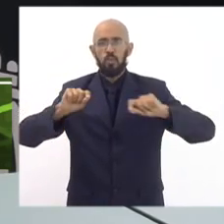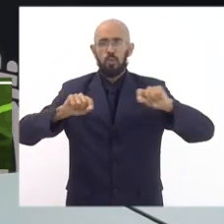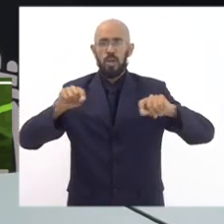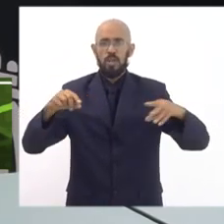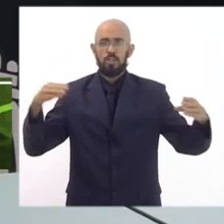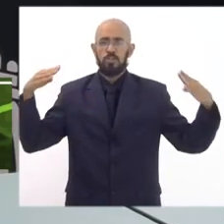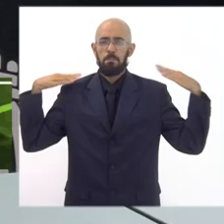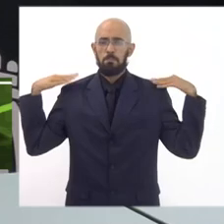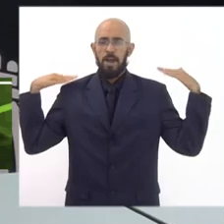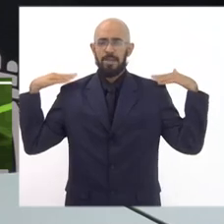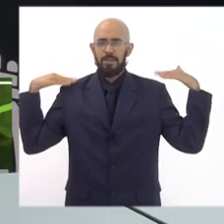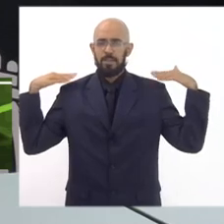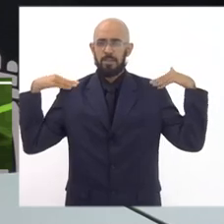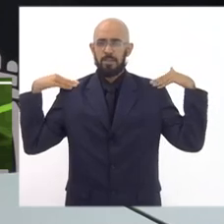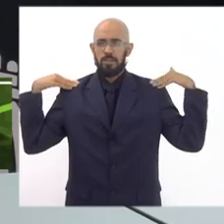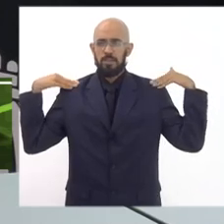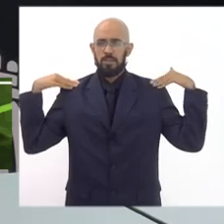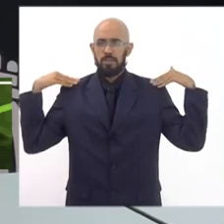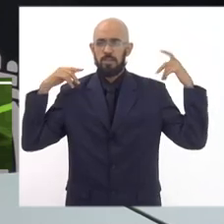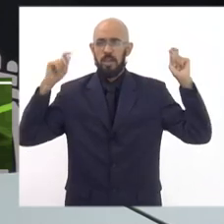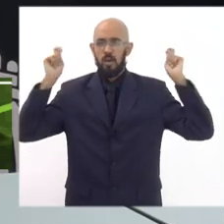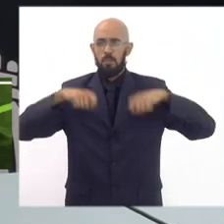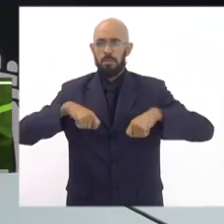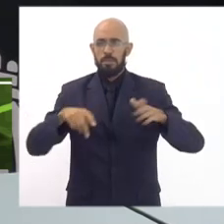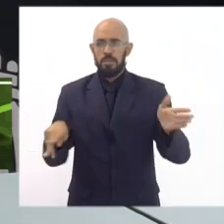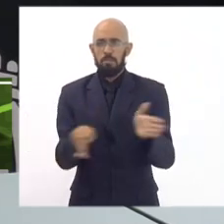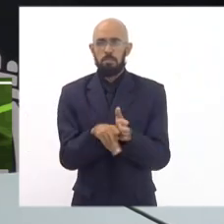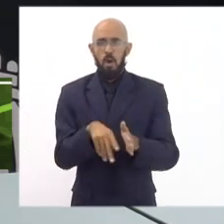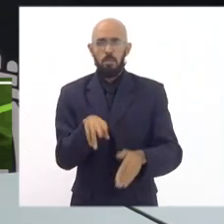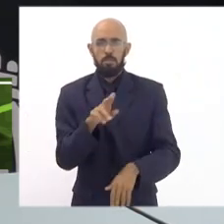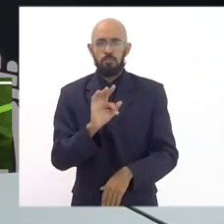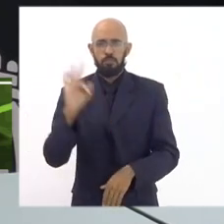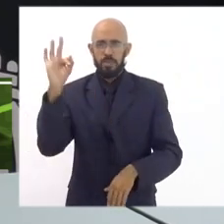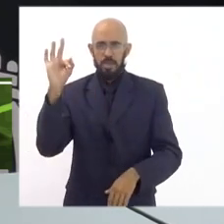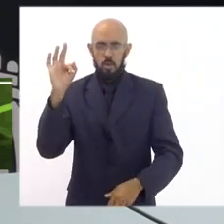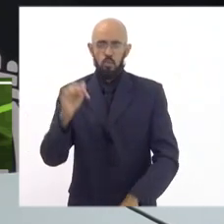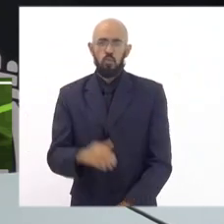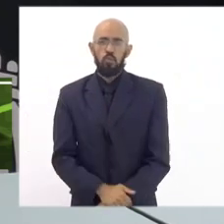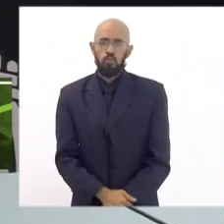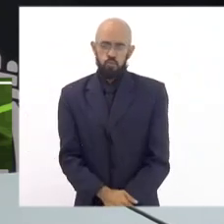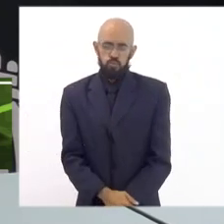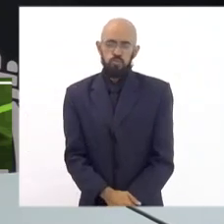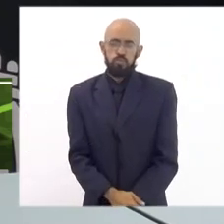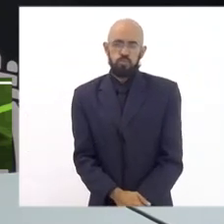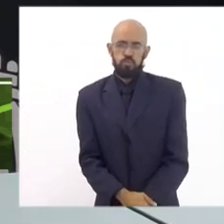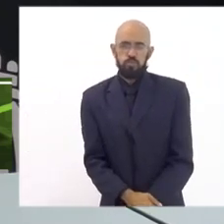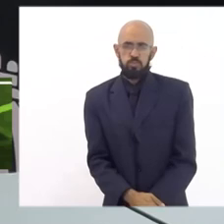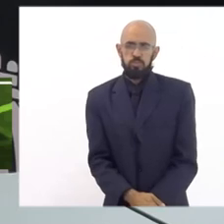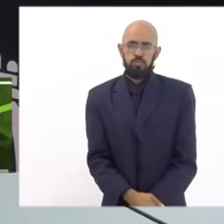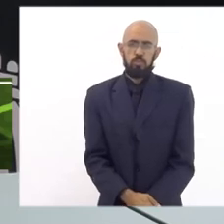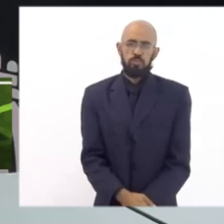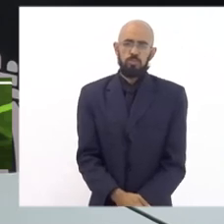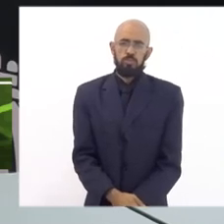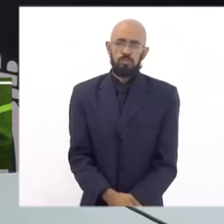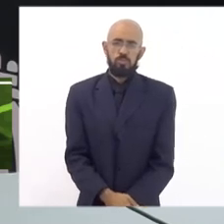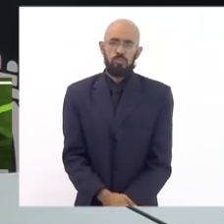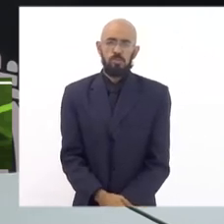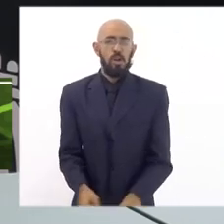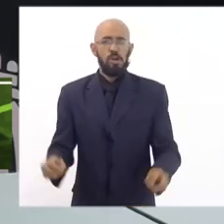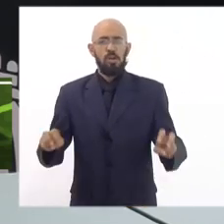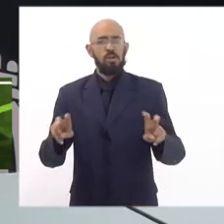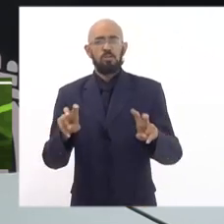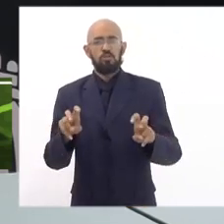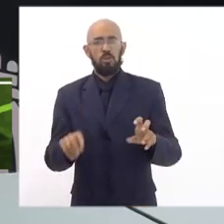evidentemente, competência é da União. E, sob o ponto de vista da legislação, a